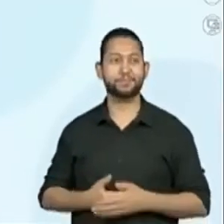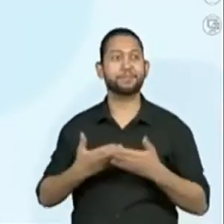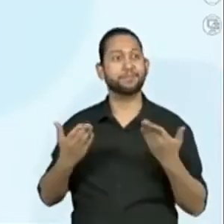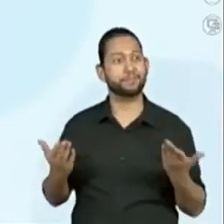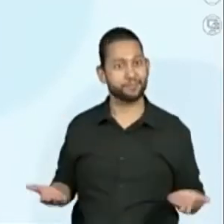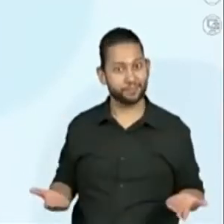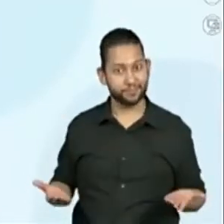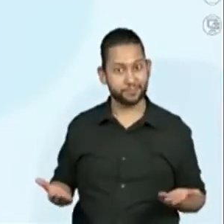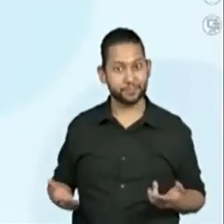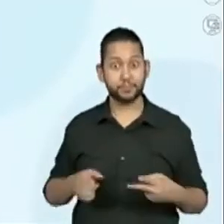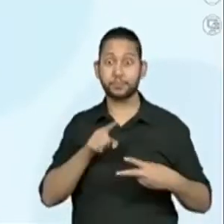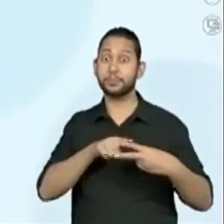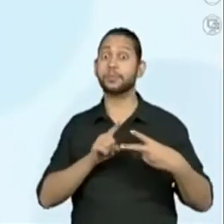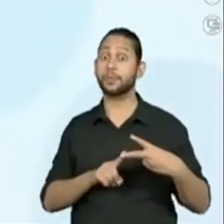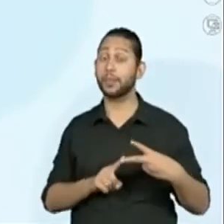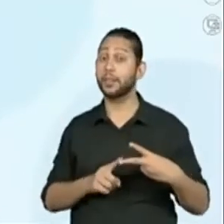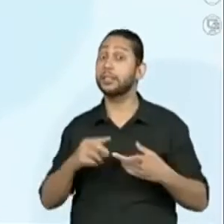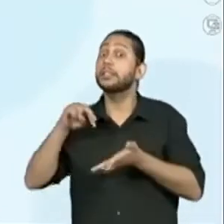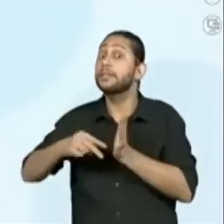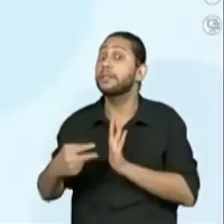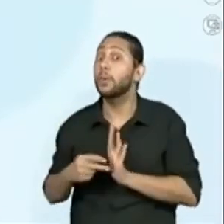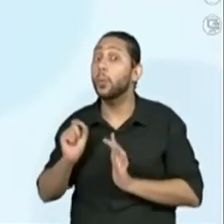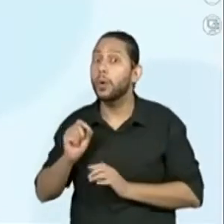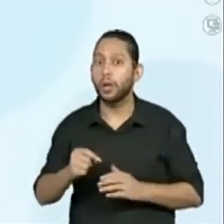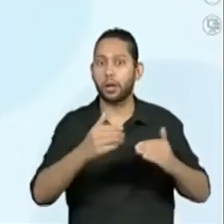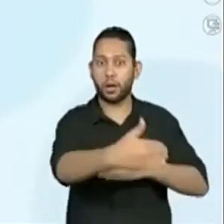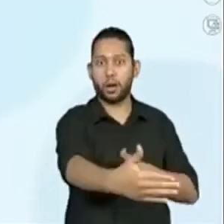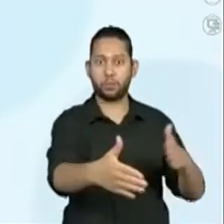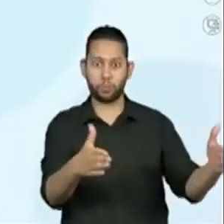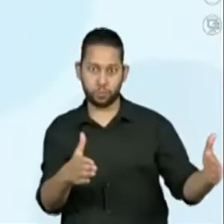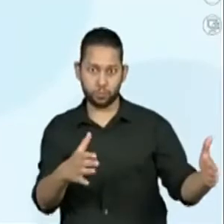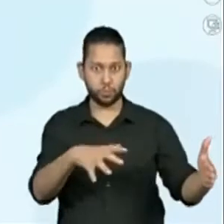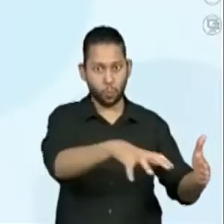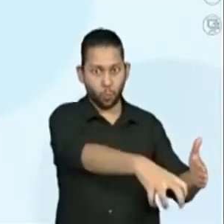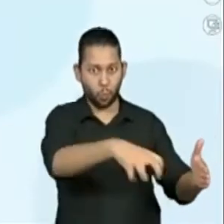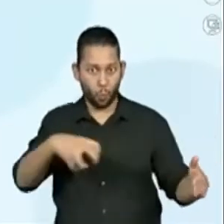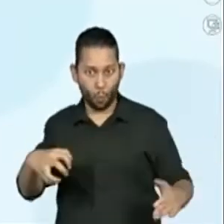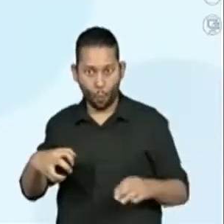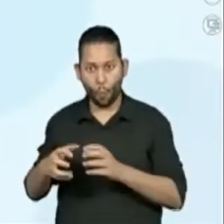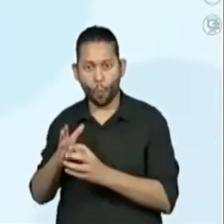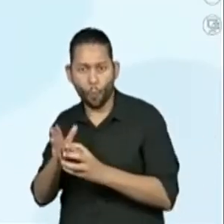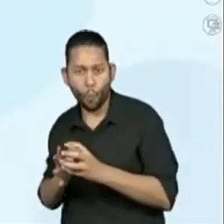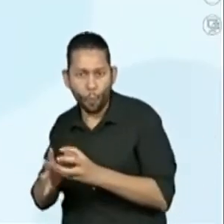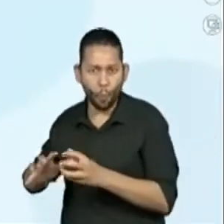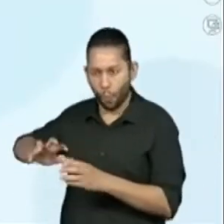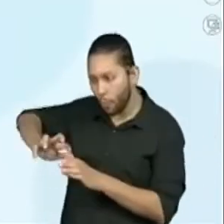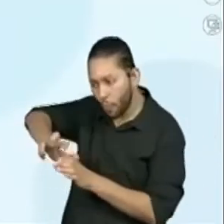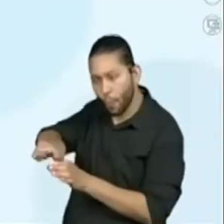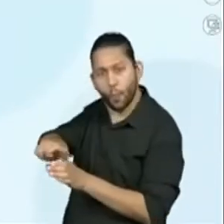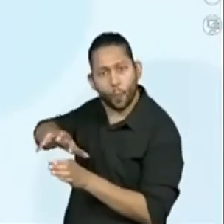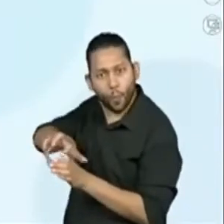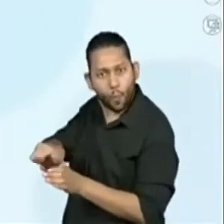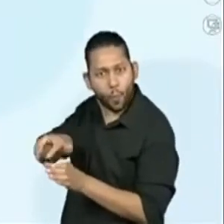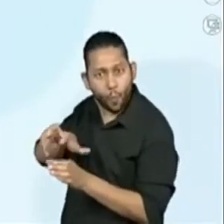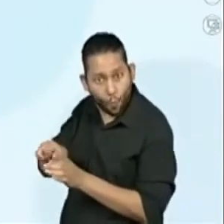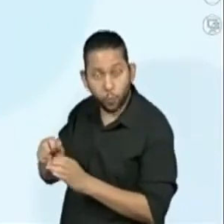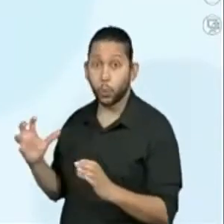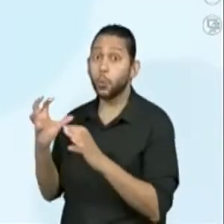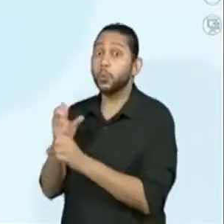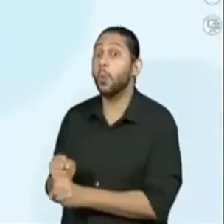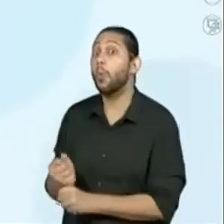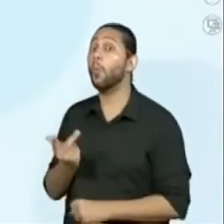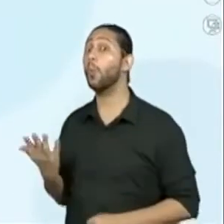bom Essas foram as laranjas utilizadas Ok E aí o que que a gente vai fazer aqui a gente vai fazer umas formas né